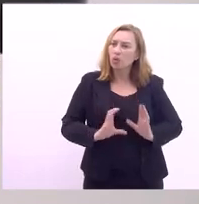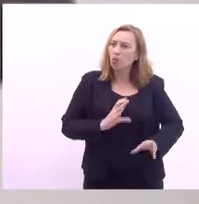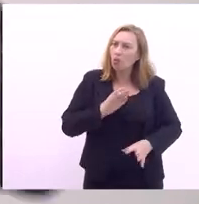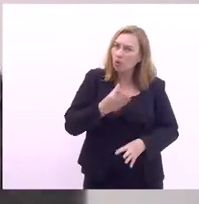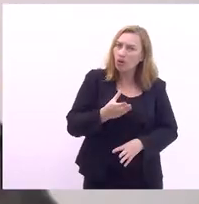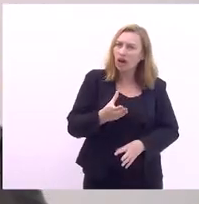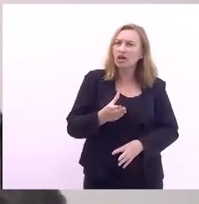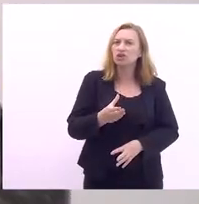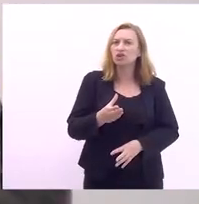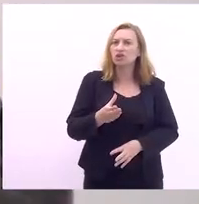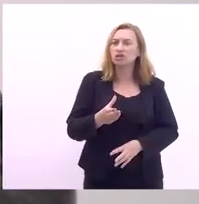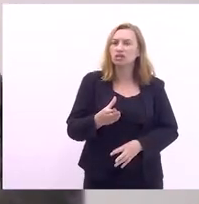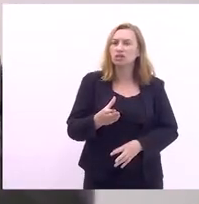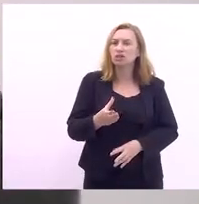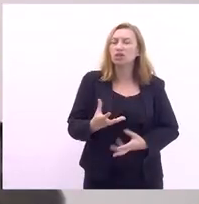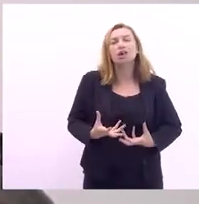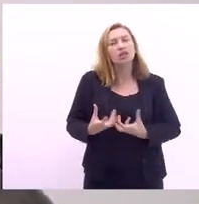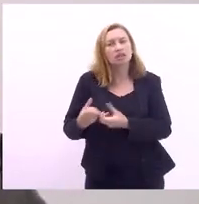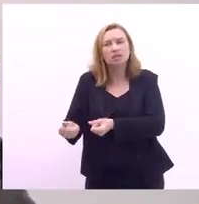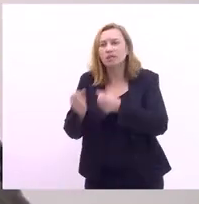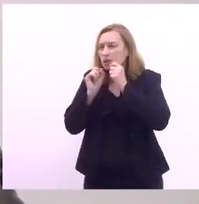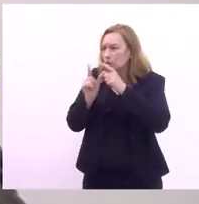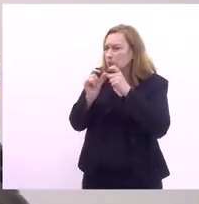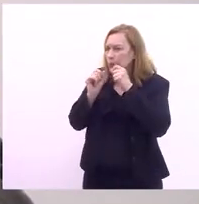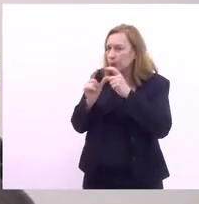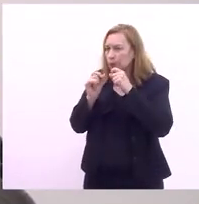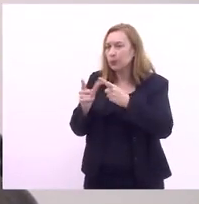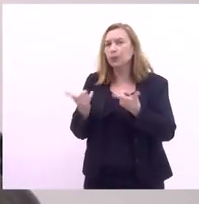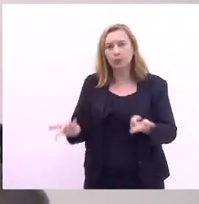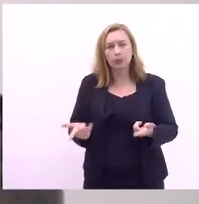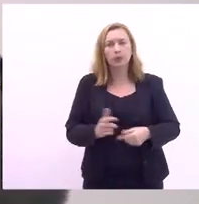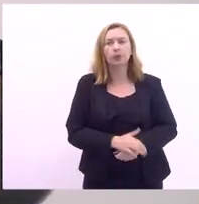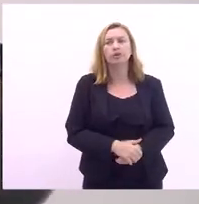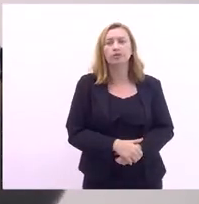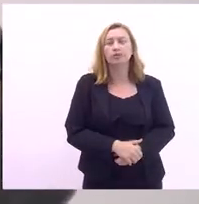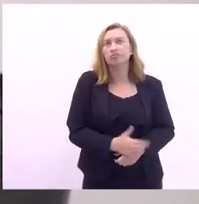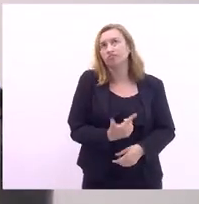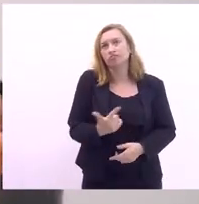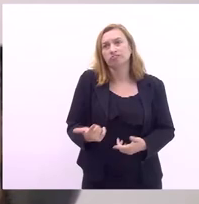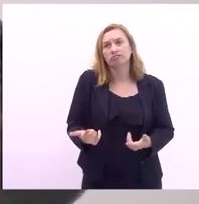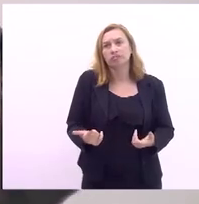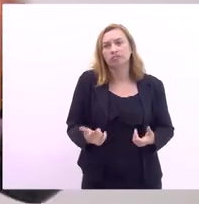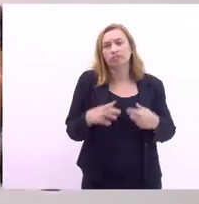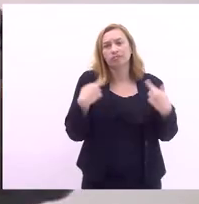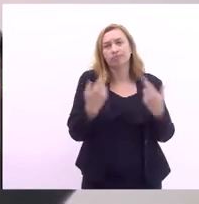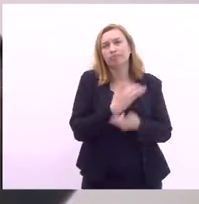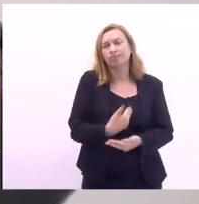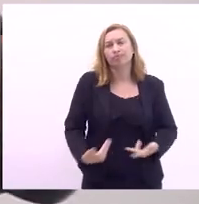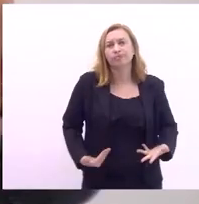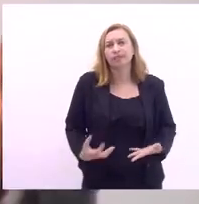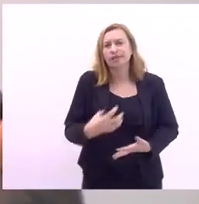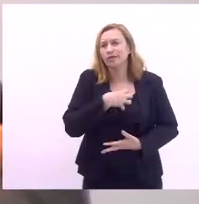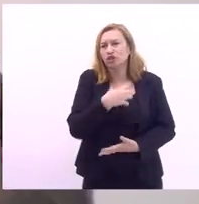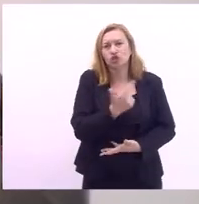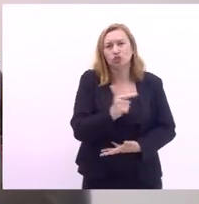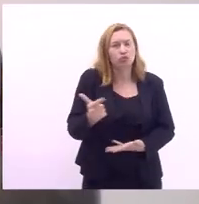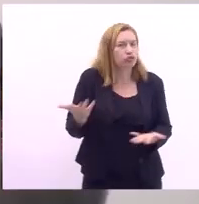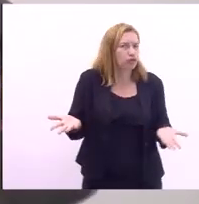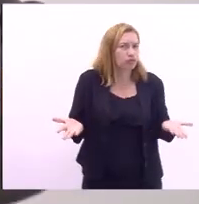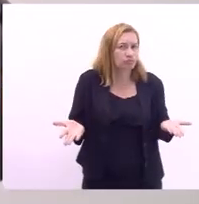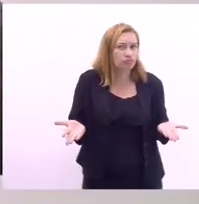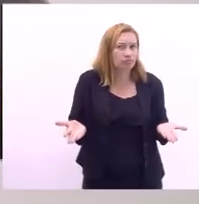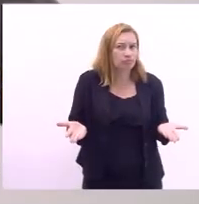se submeter às críticas, ouvir as observações. Senão, a audiência pública não teria nenhum sentido.